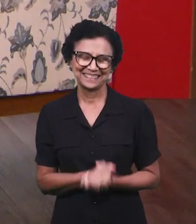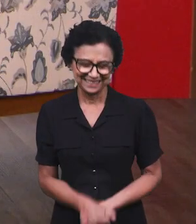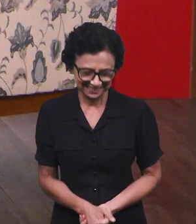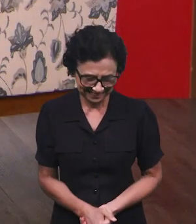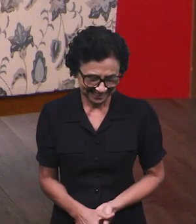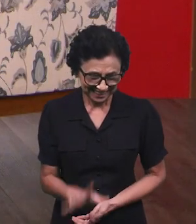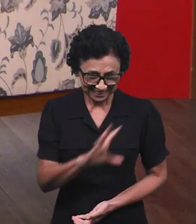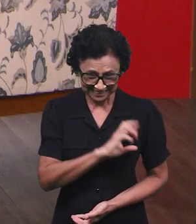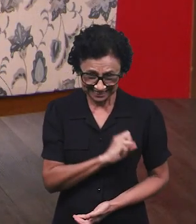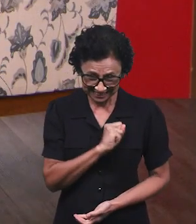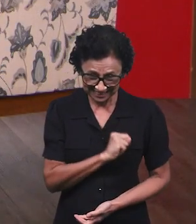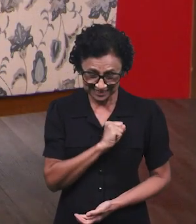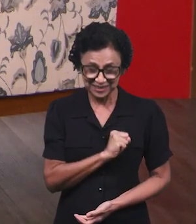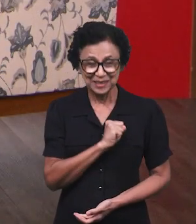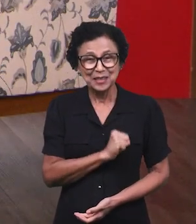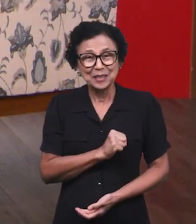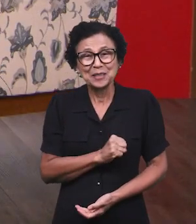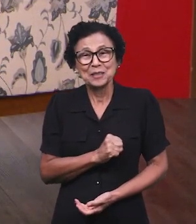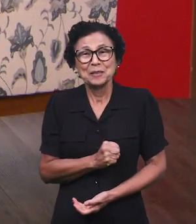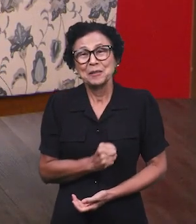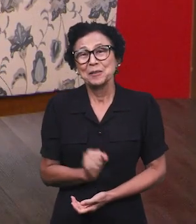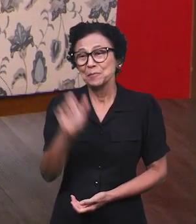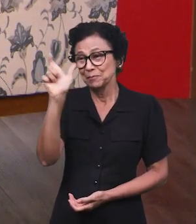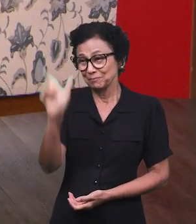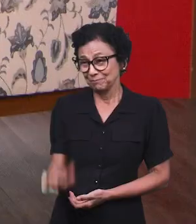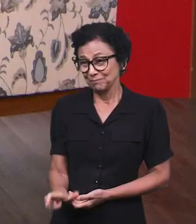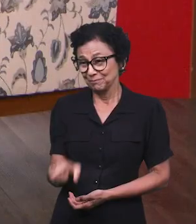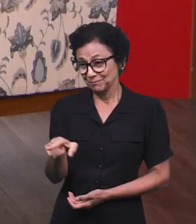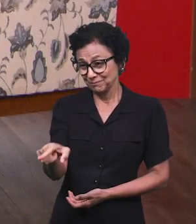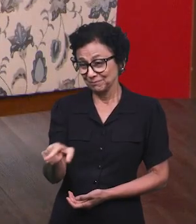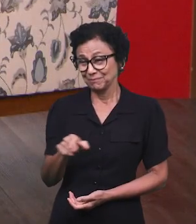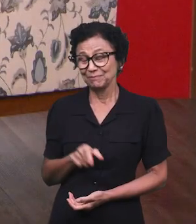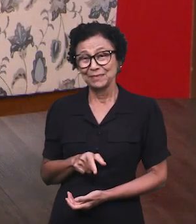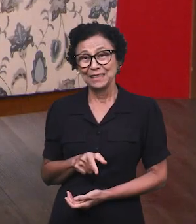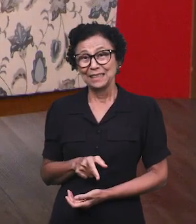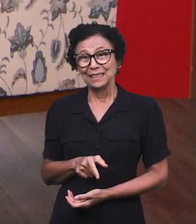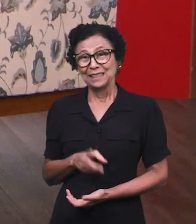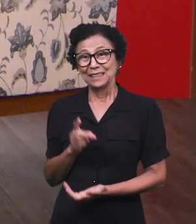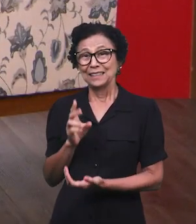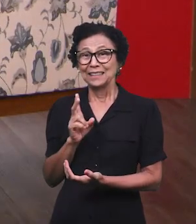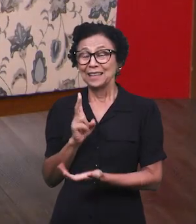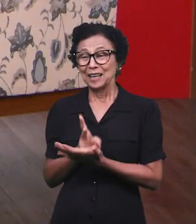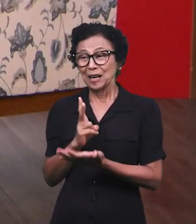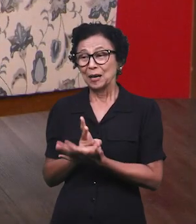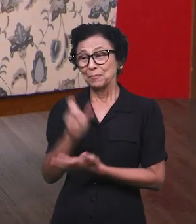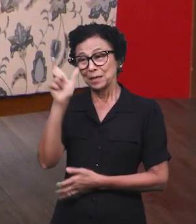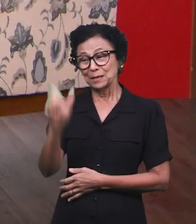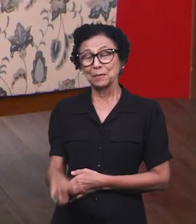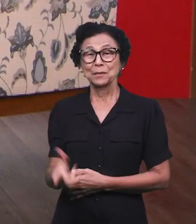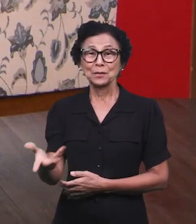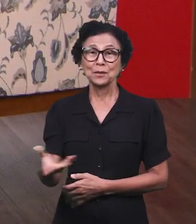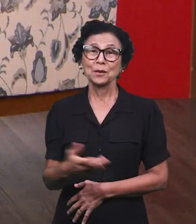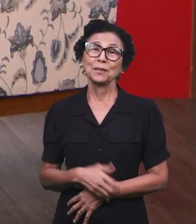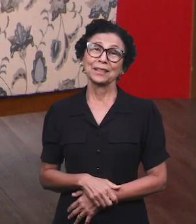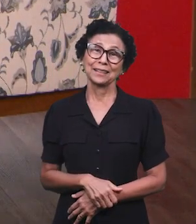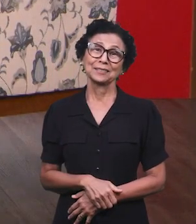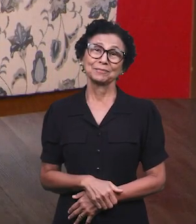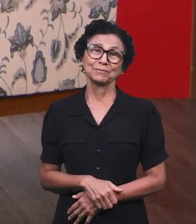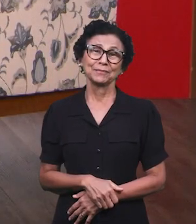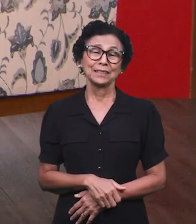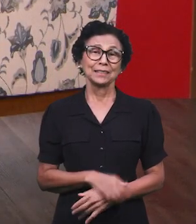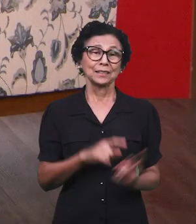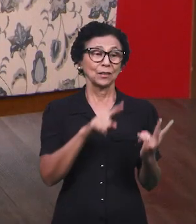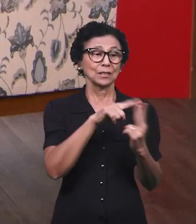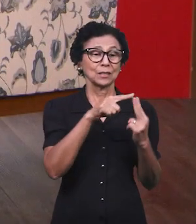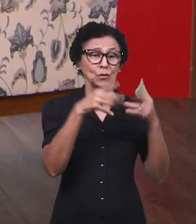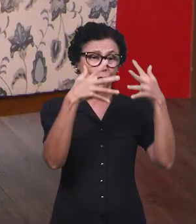pelo mesmo homem. E às vezes elas não percebem, são amores diferentes, e às vezes elas confundem esse amor. E